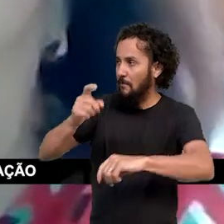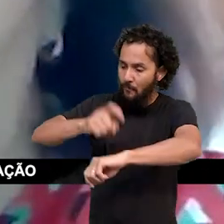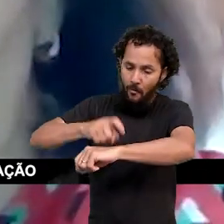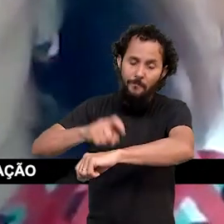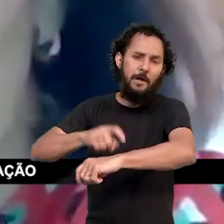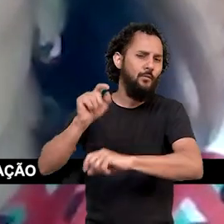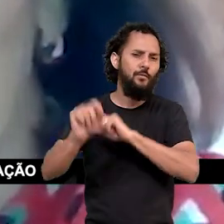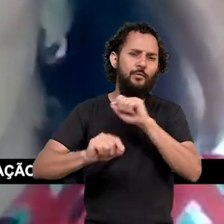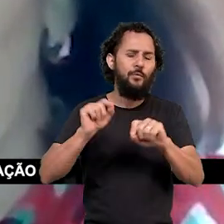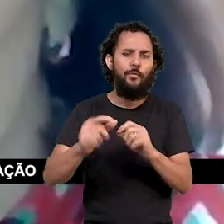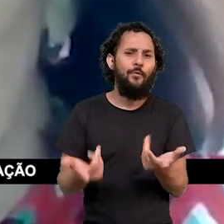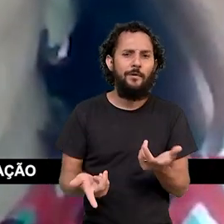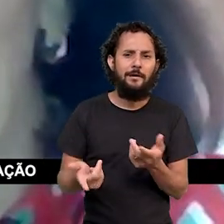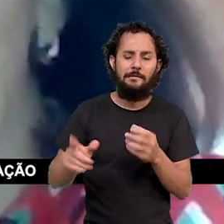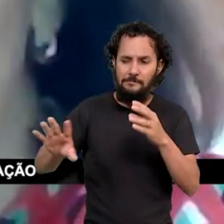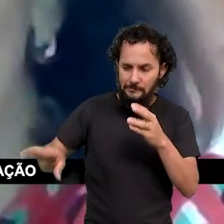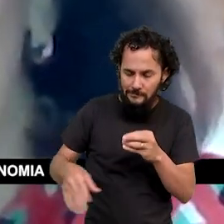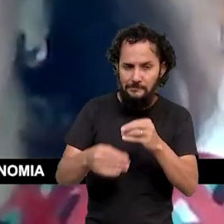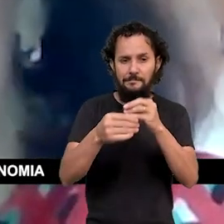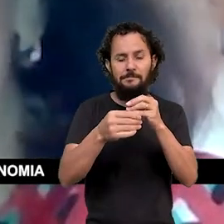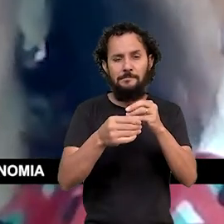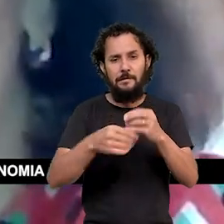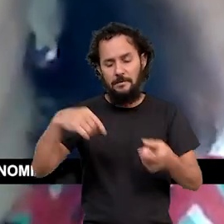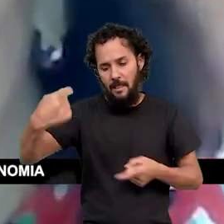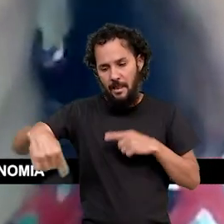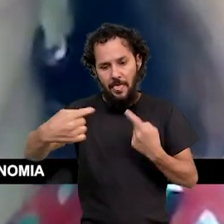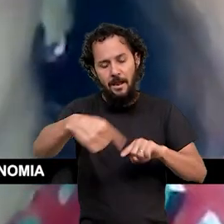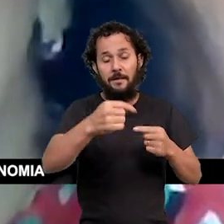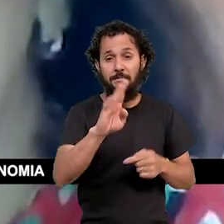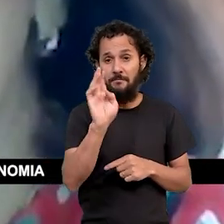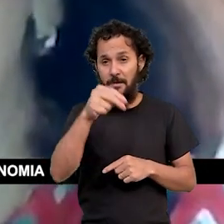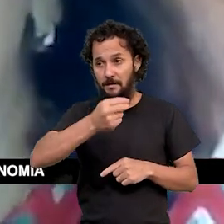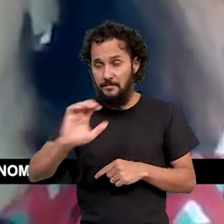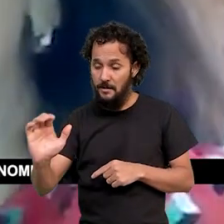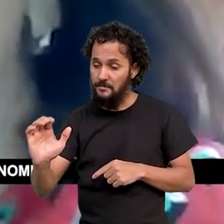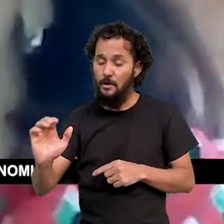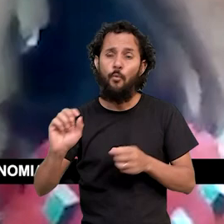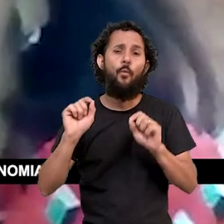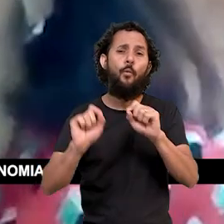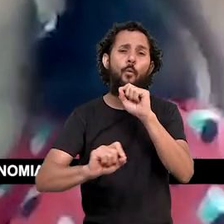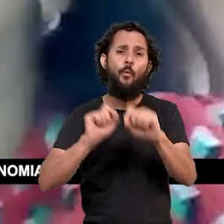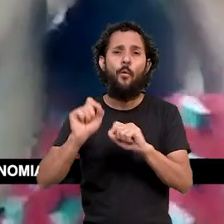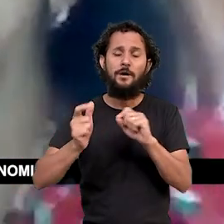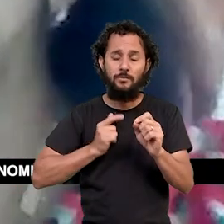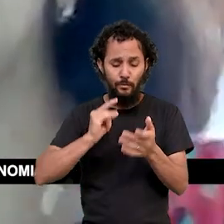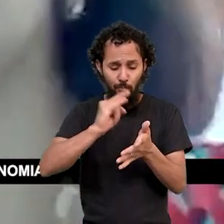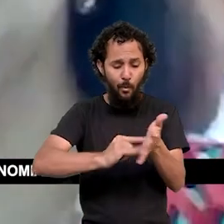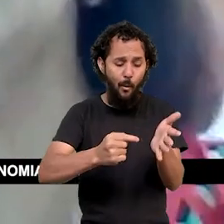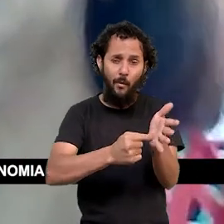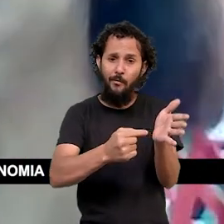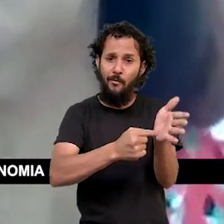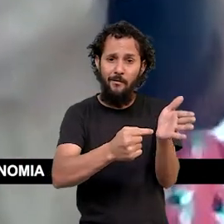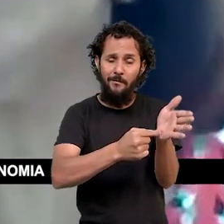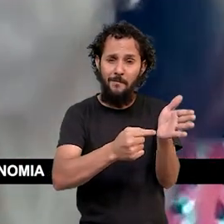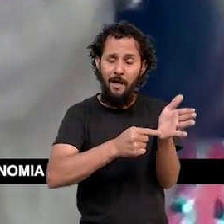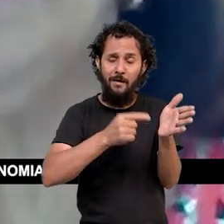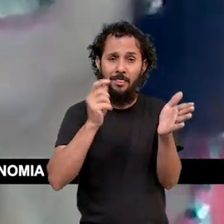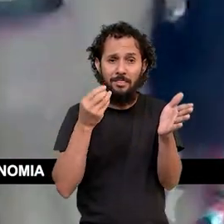neste momento de implementação, de discussão da BNCC, nós tínhamos um documento